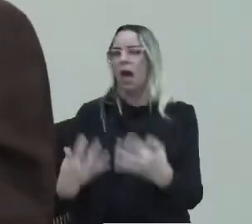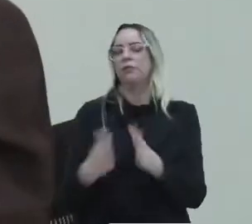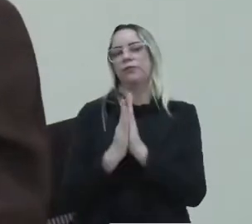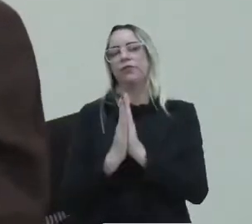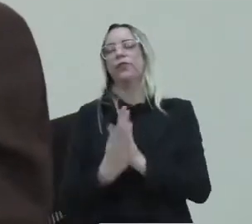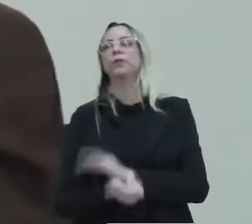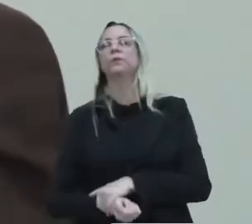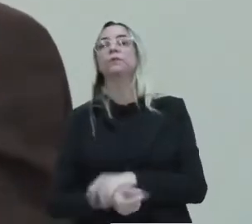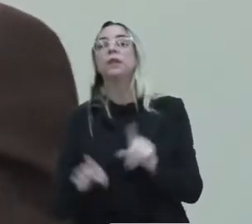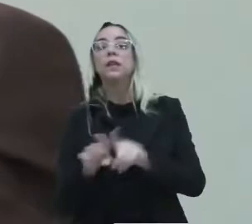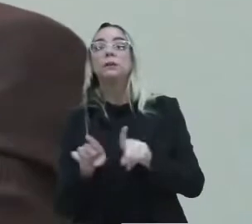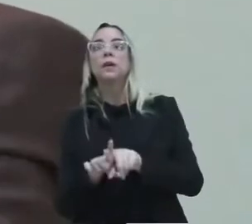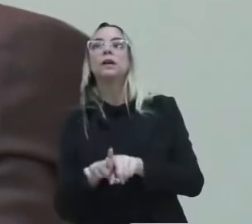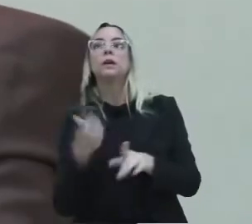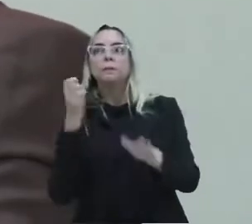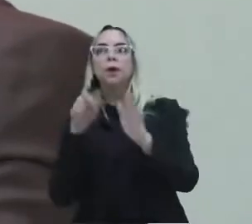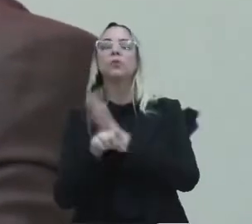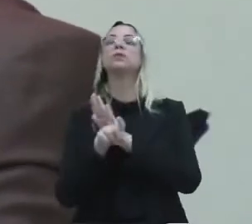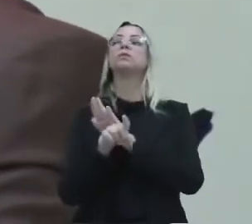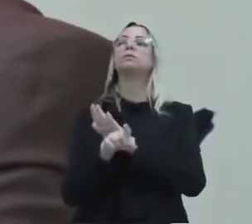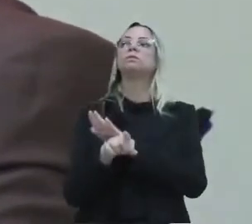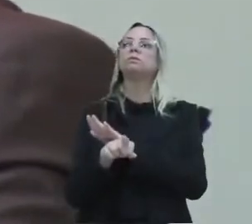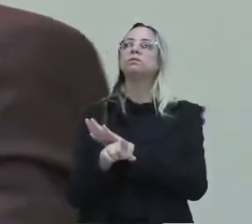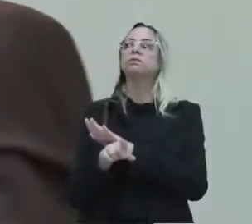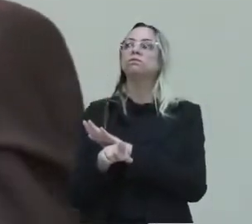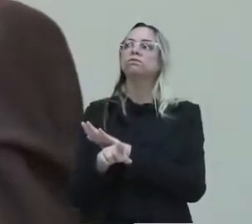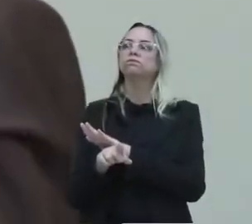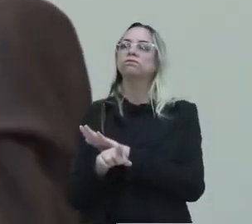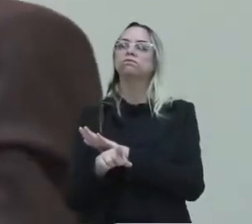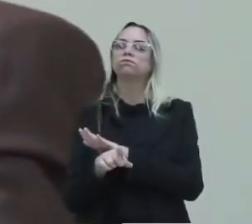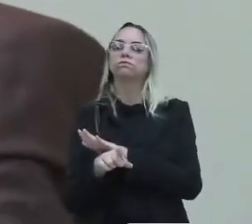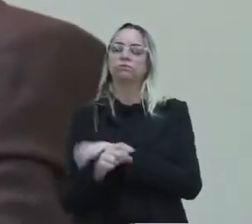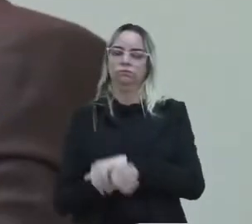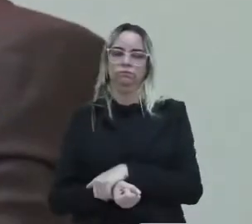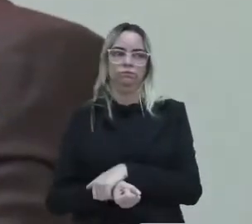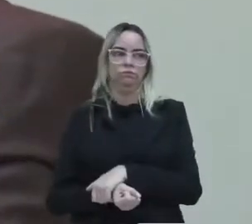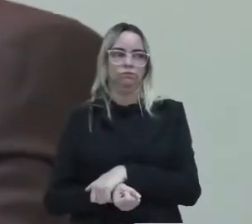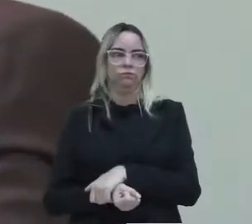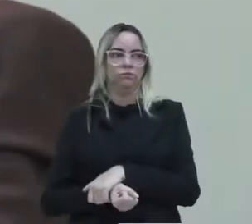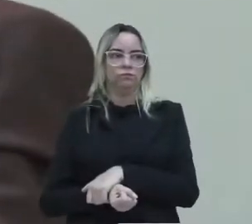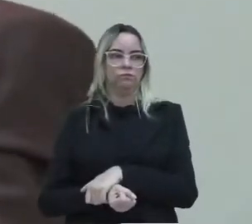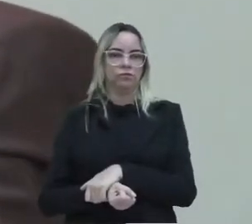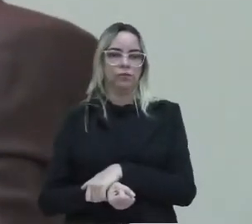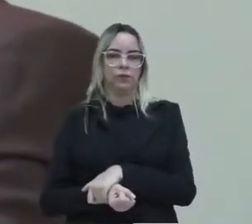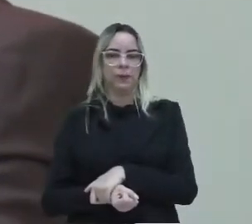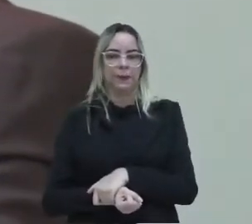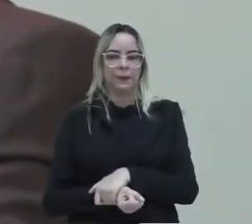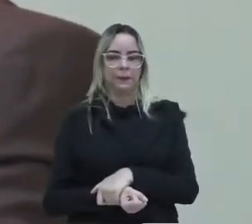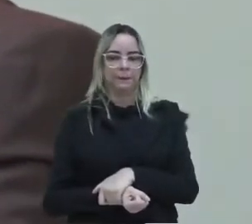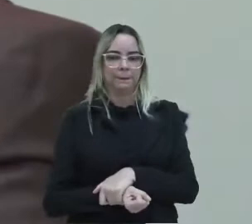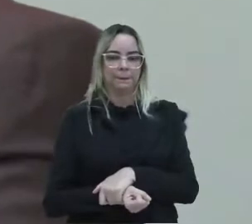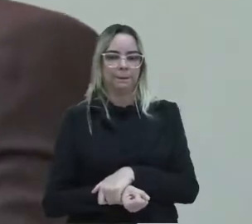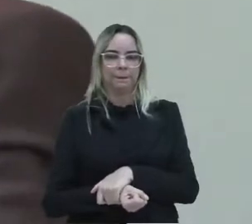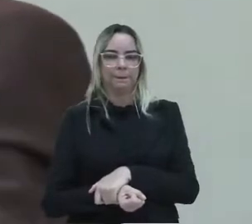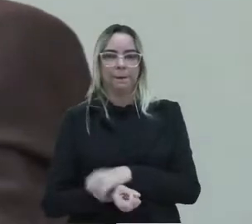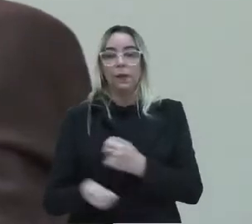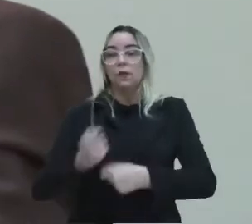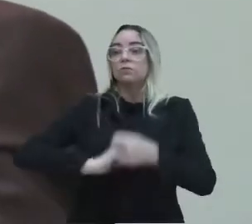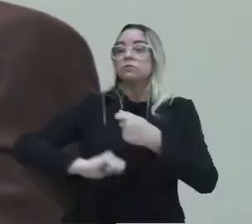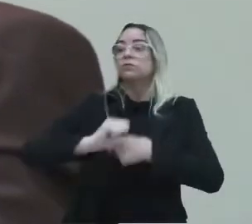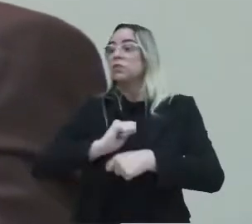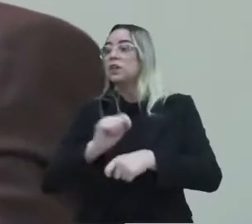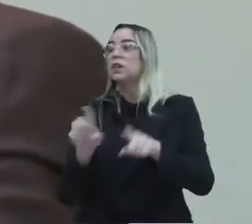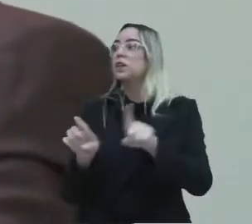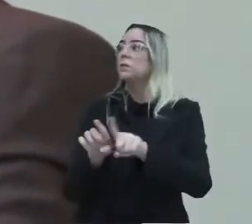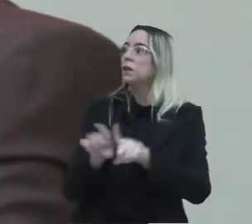seguinte pergunta. No eventual cenário otimista, chegando esse ano a ter recursos superiores ao que